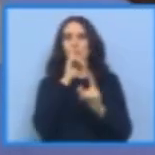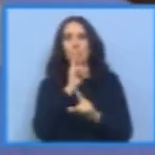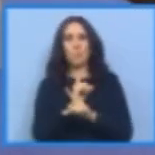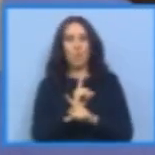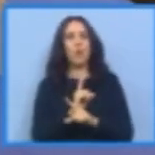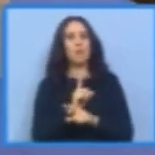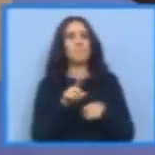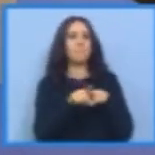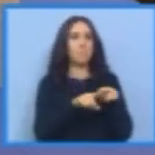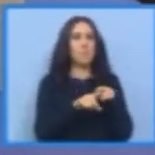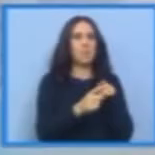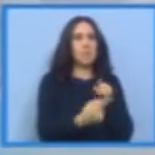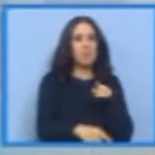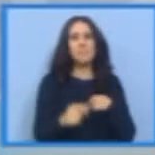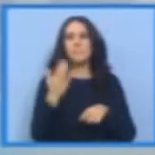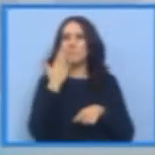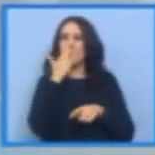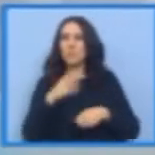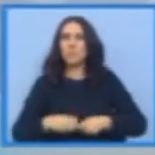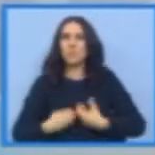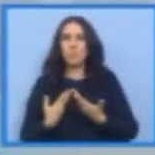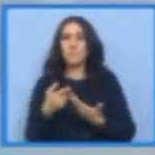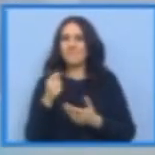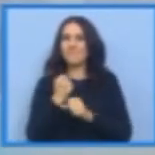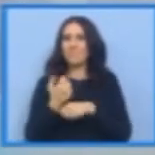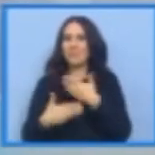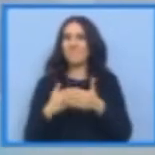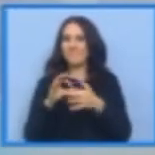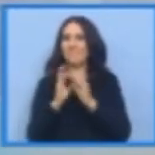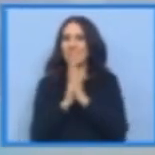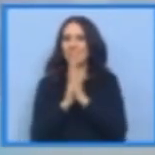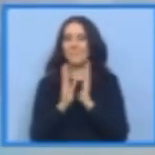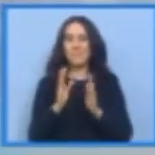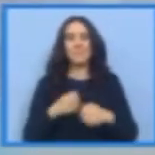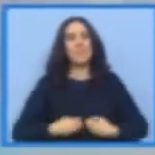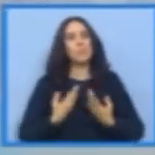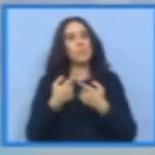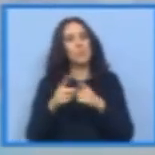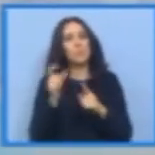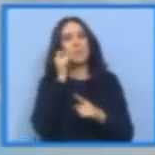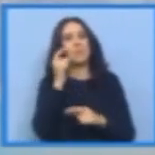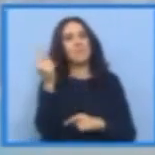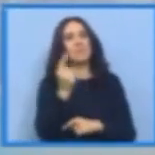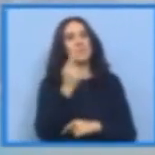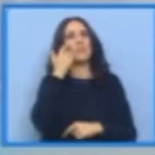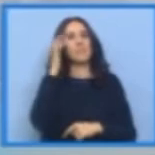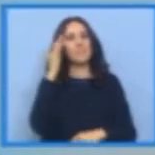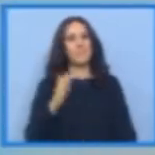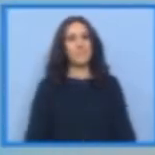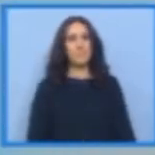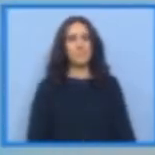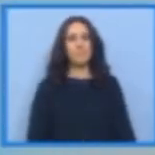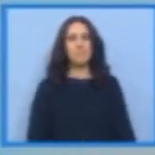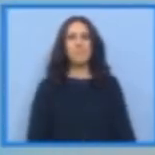teríamos políticas e teríamos uma atitude, que é aqui que nós temos que trabalhar a nível da Igreja, uma atitude diferente para com aquele que vem de fora. O número